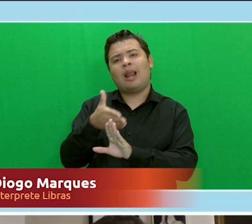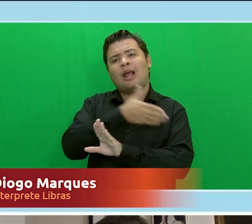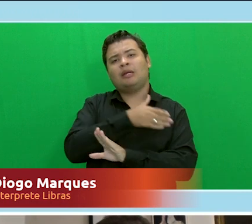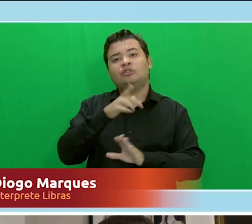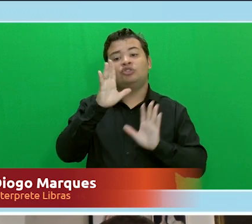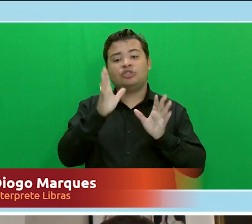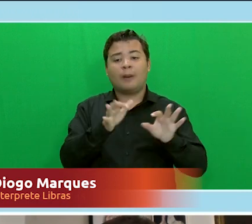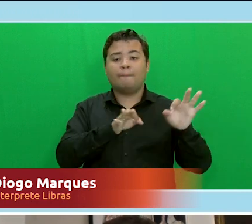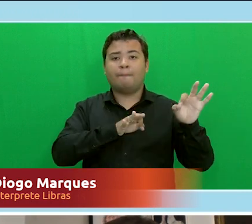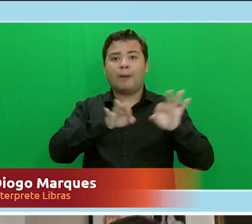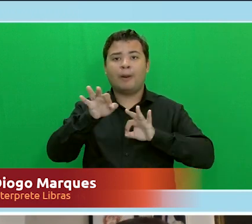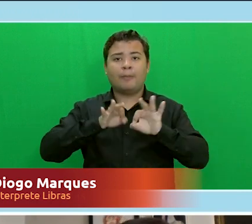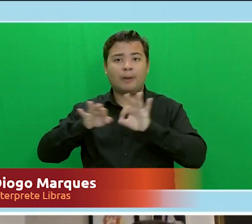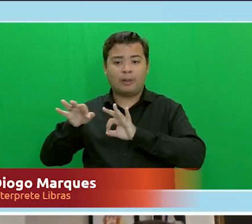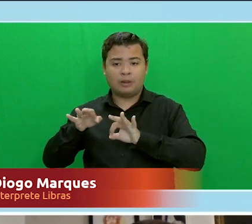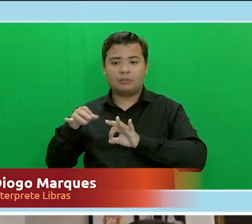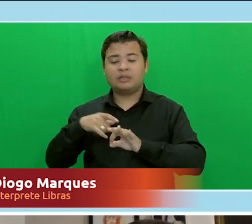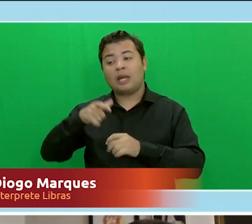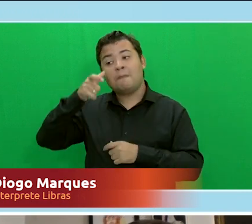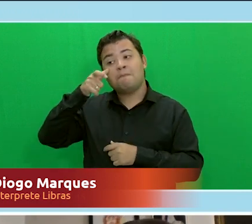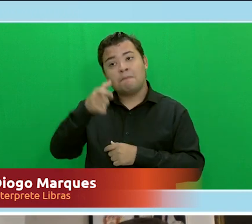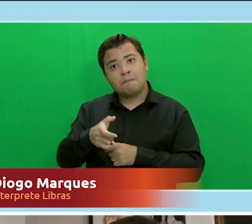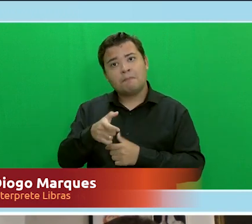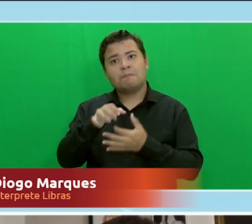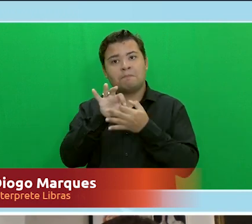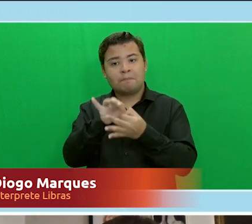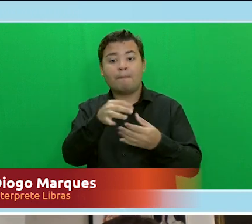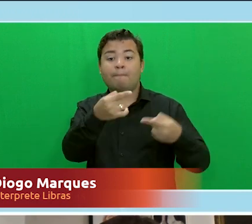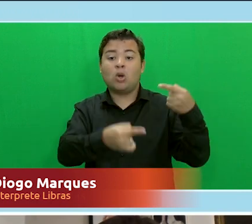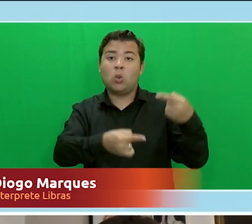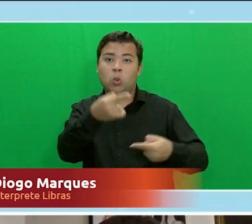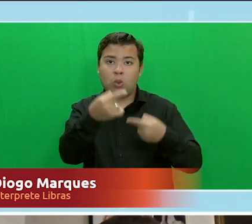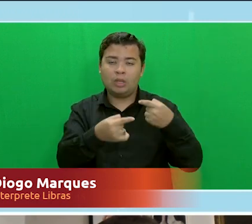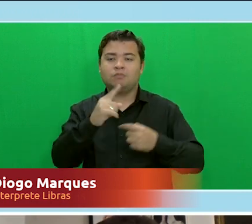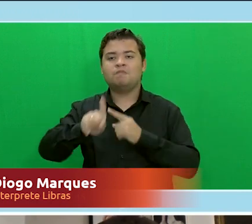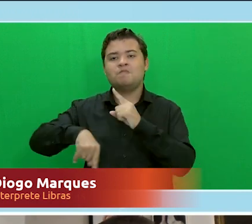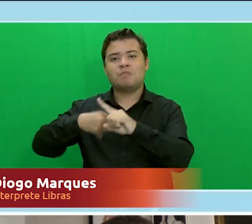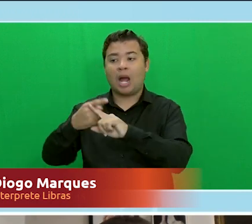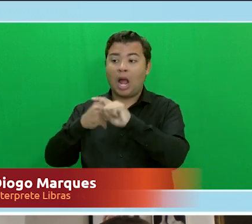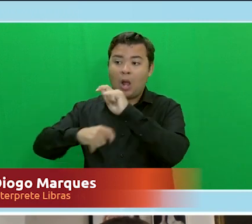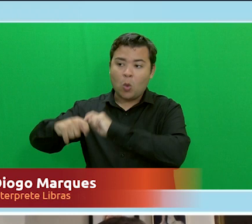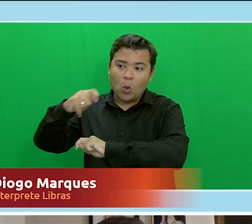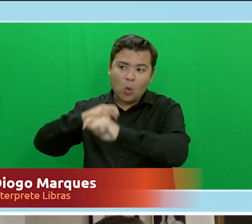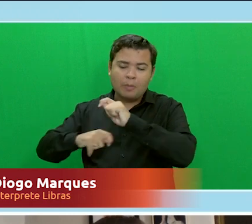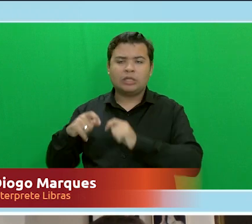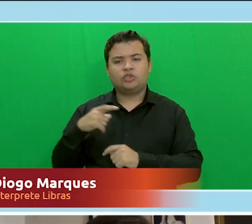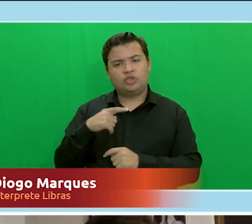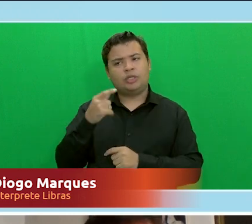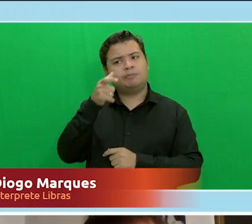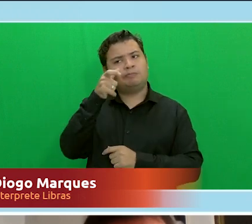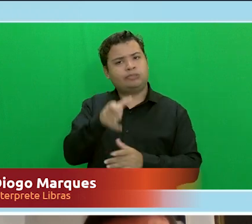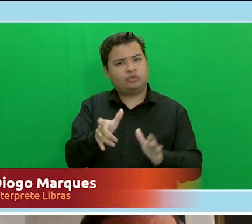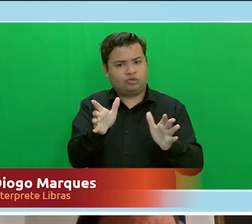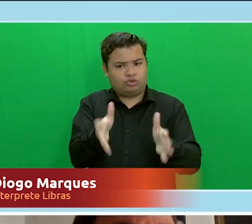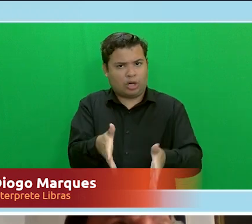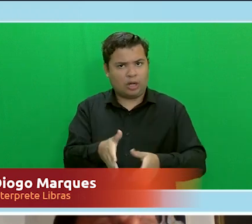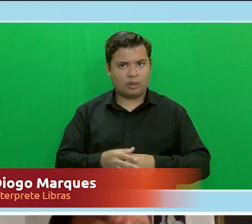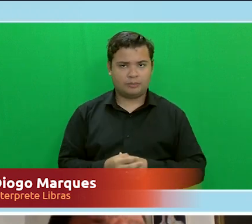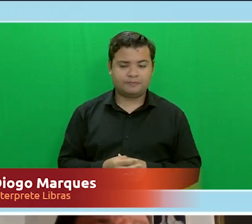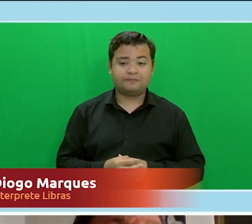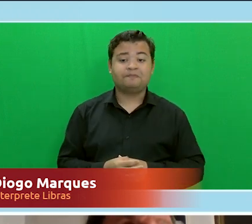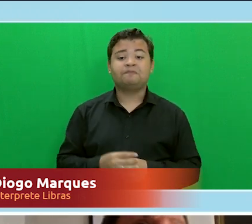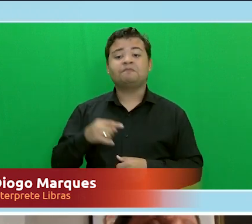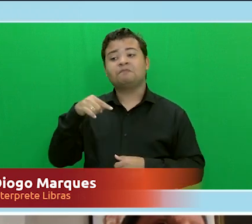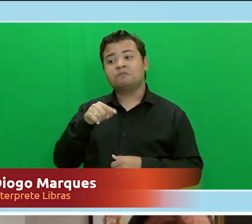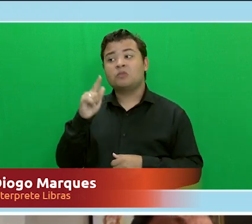ela foi planejada com interesses políticos e econômicos concretos, né? Então,